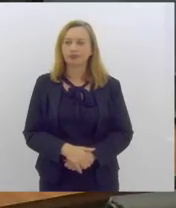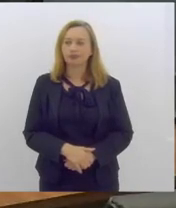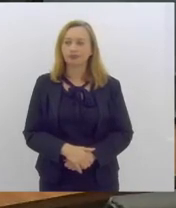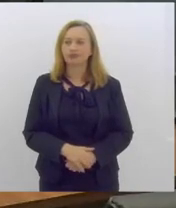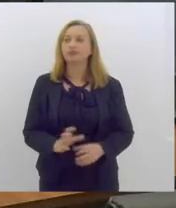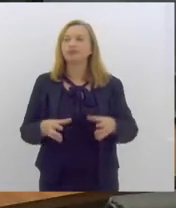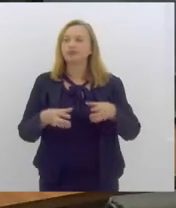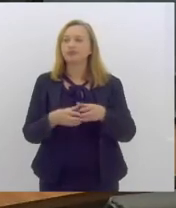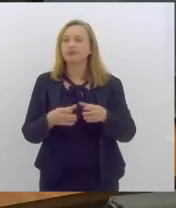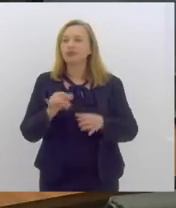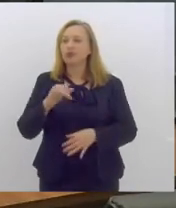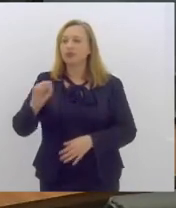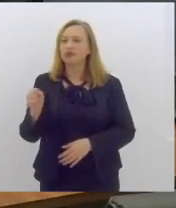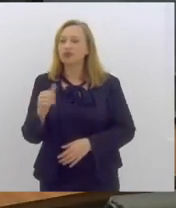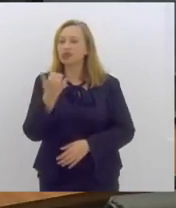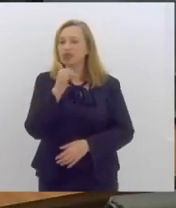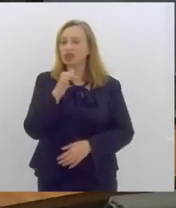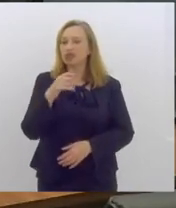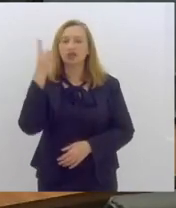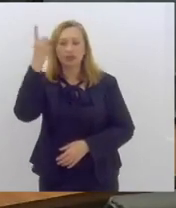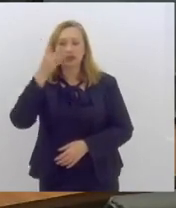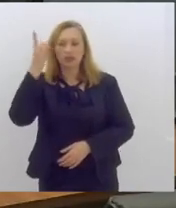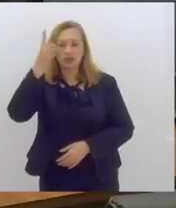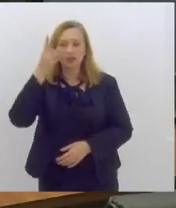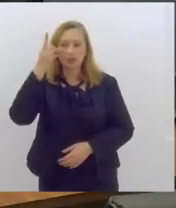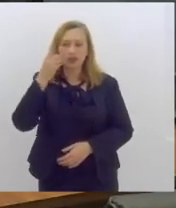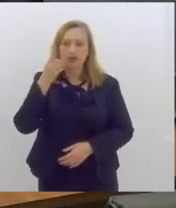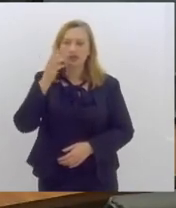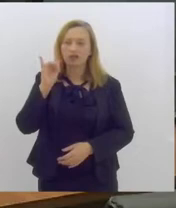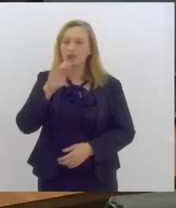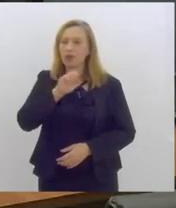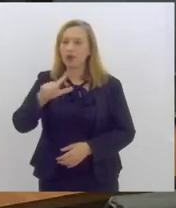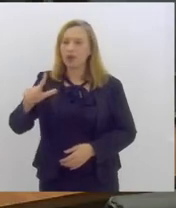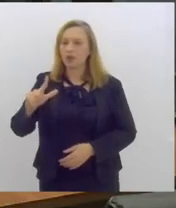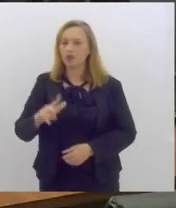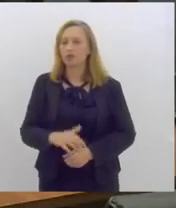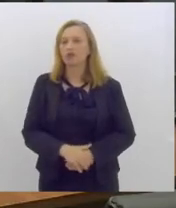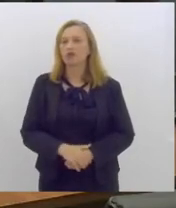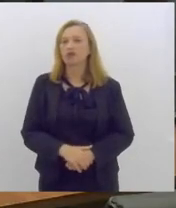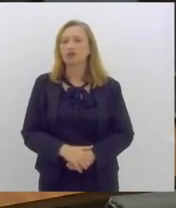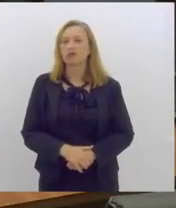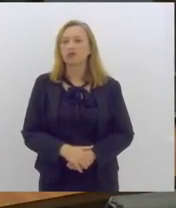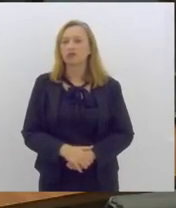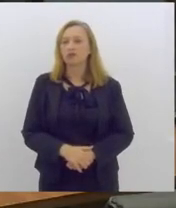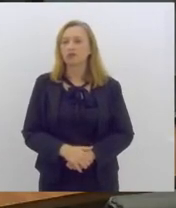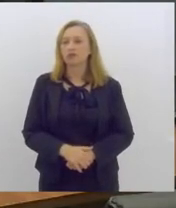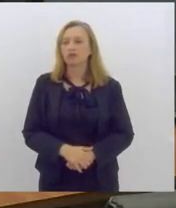e pela comissão de Minas e energia Deputado Filipe o belo é